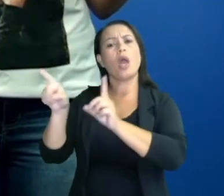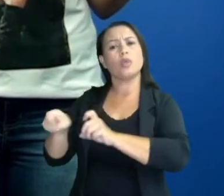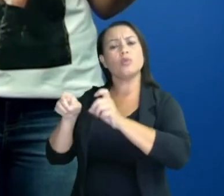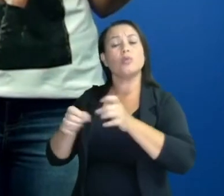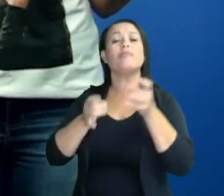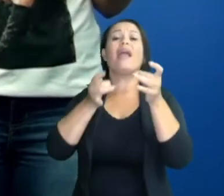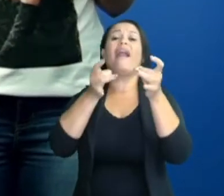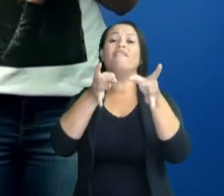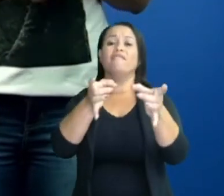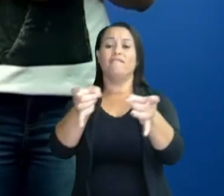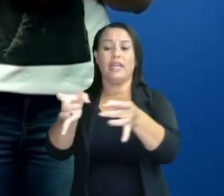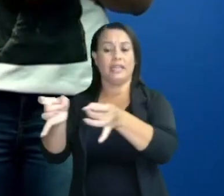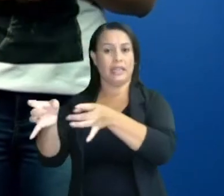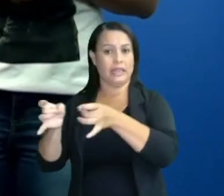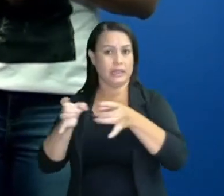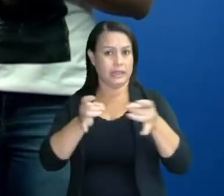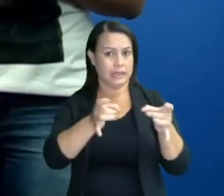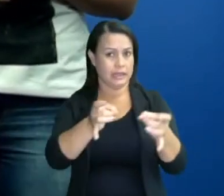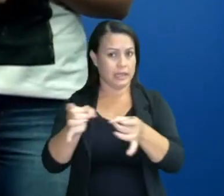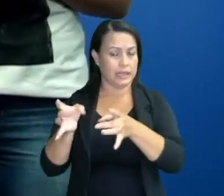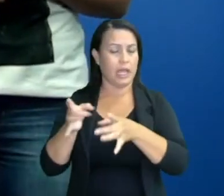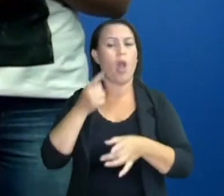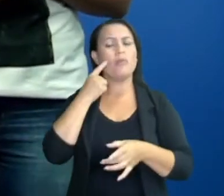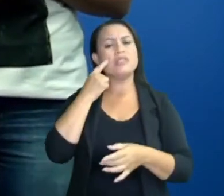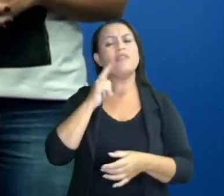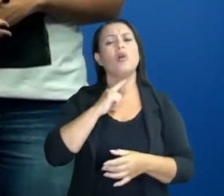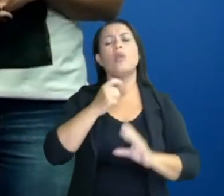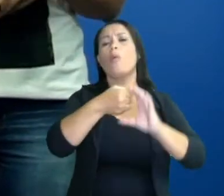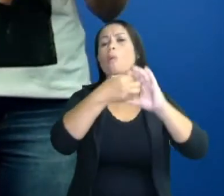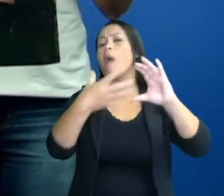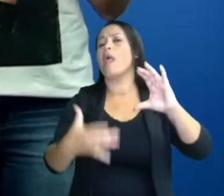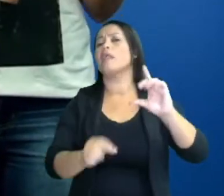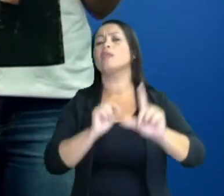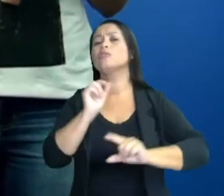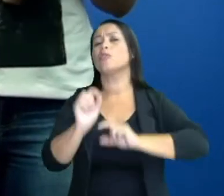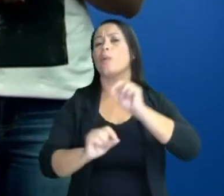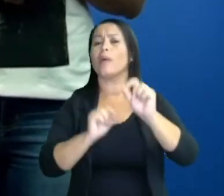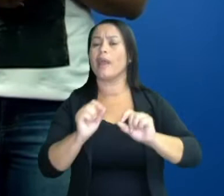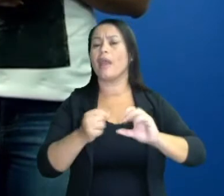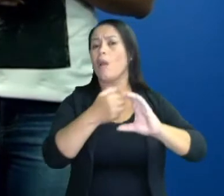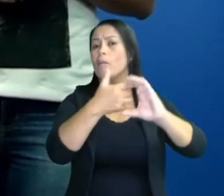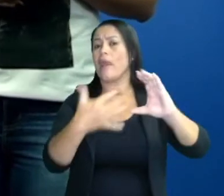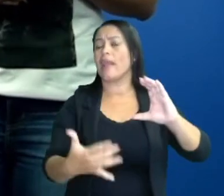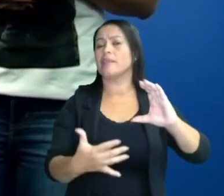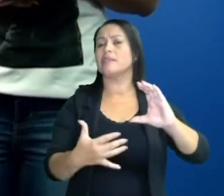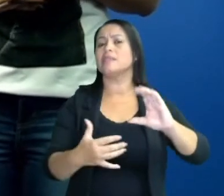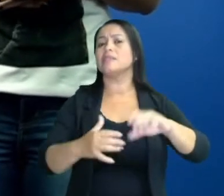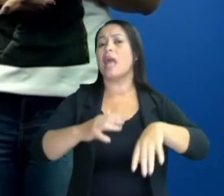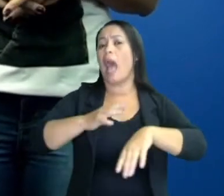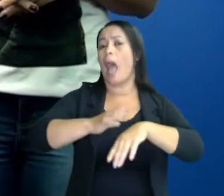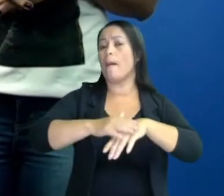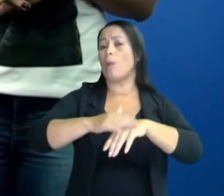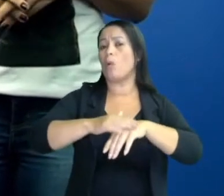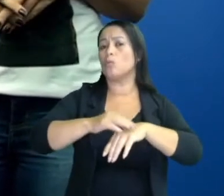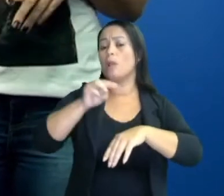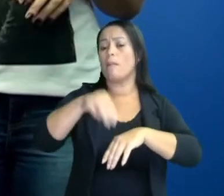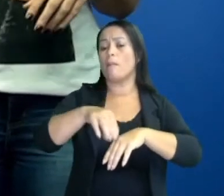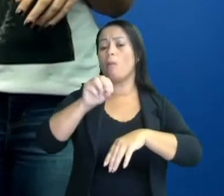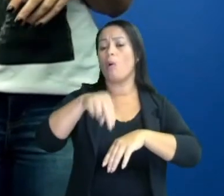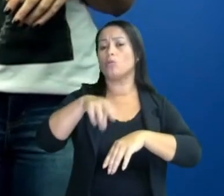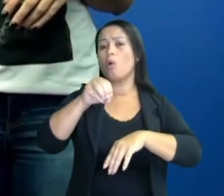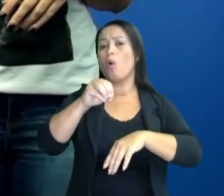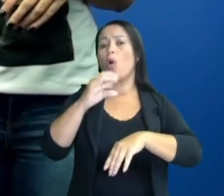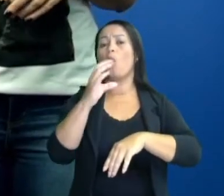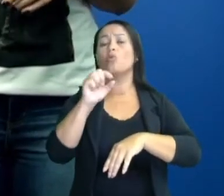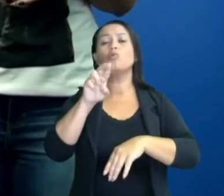voltada para a venda E aí com isso eu tenho como característica como característica a monocultura ou